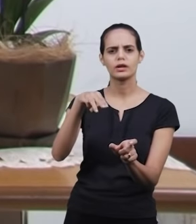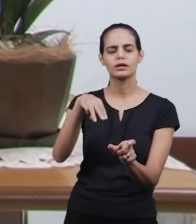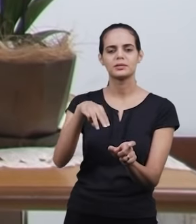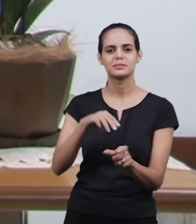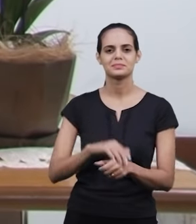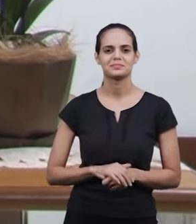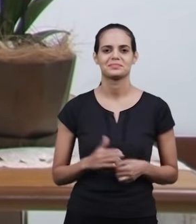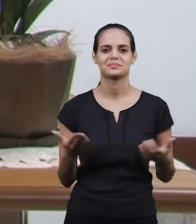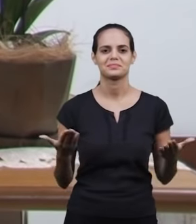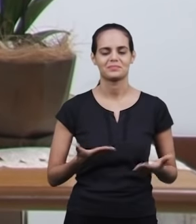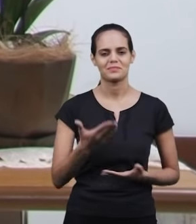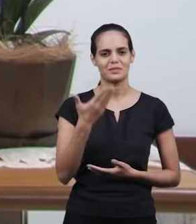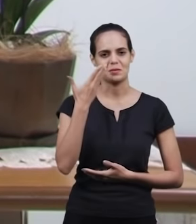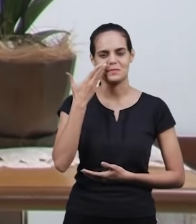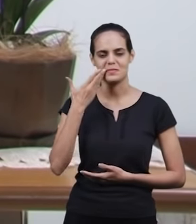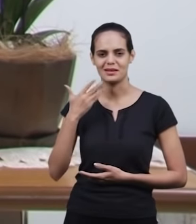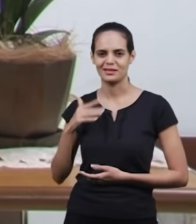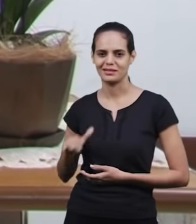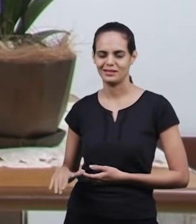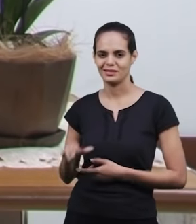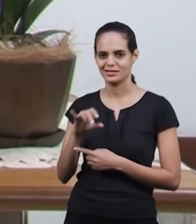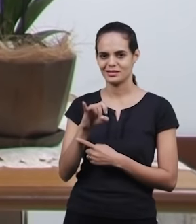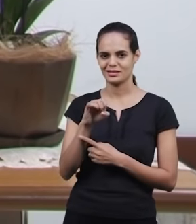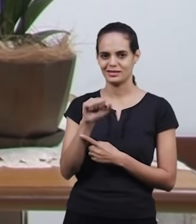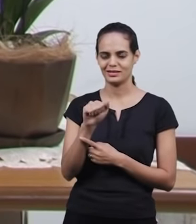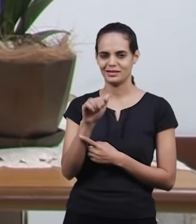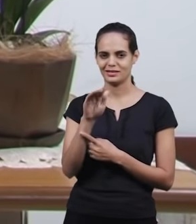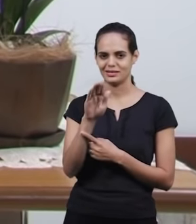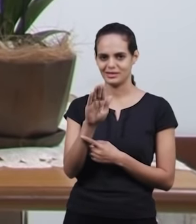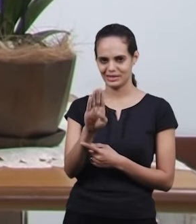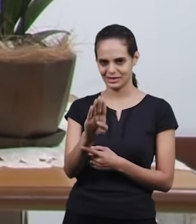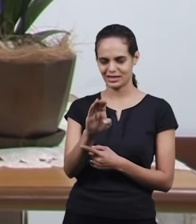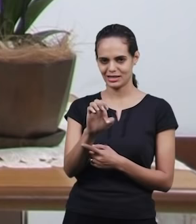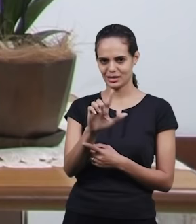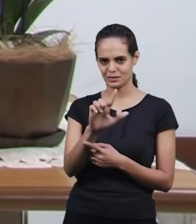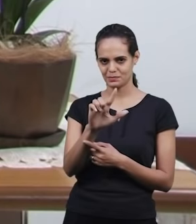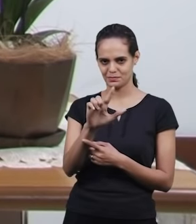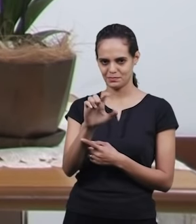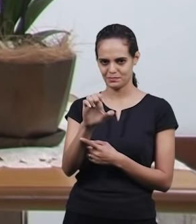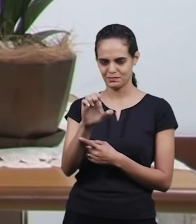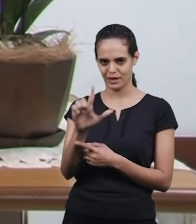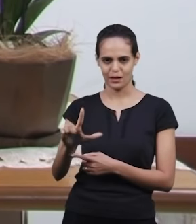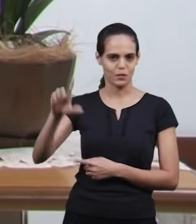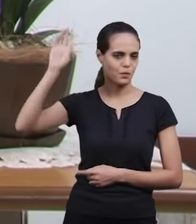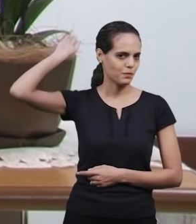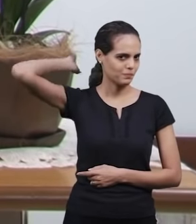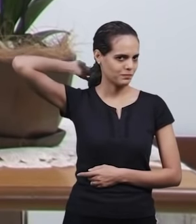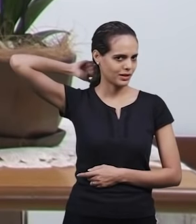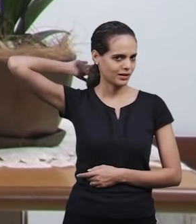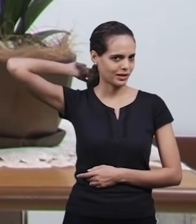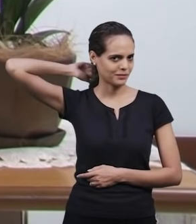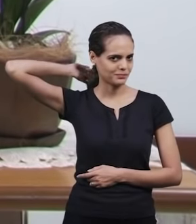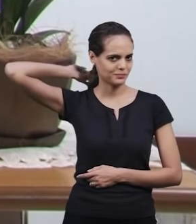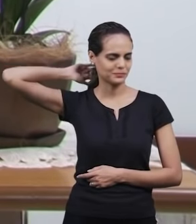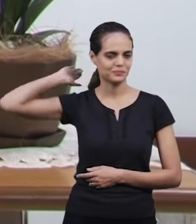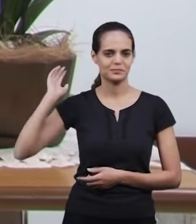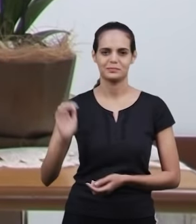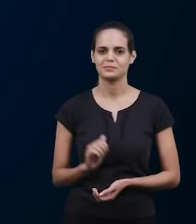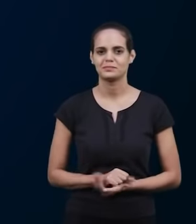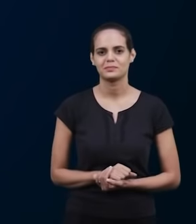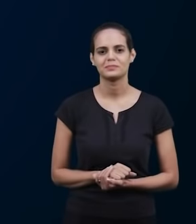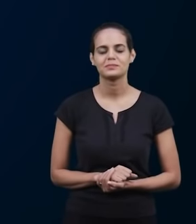vai responder agora é uma criança. É a Isabel Paz Martins, de Itupiranga, Pará. Vamos